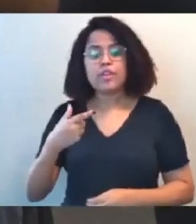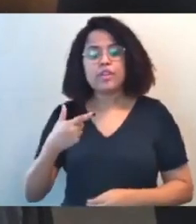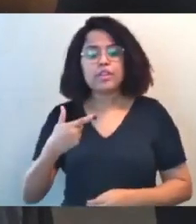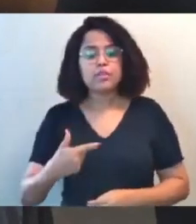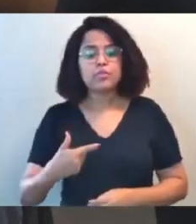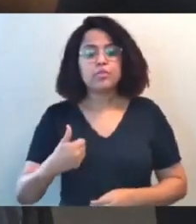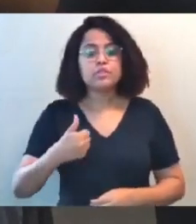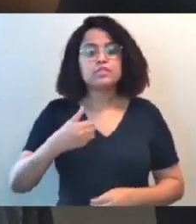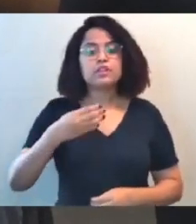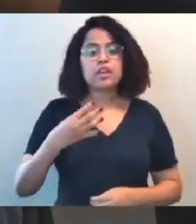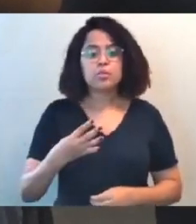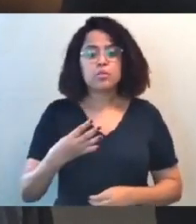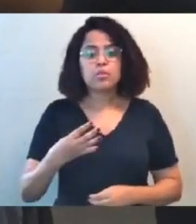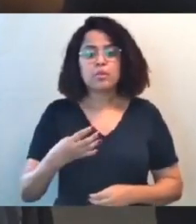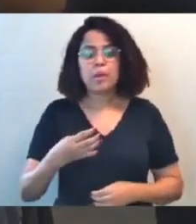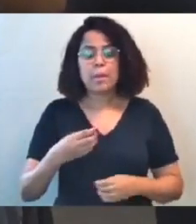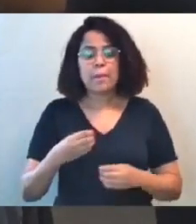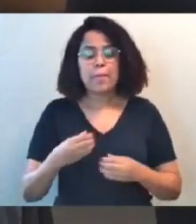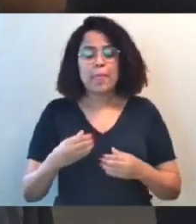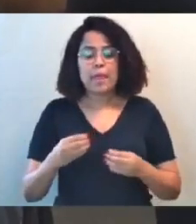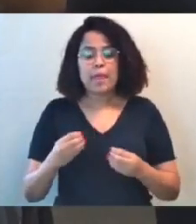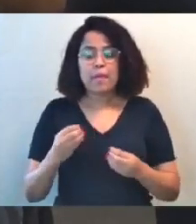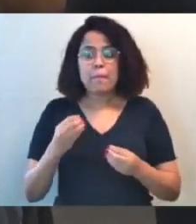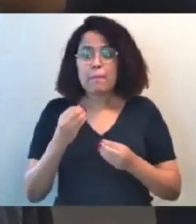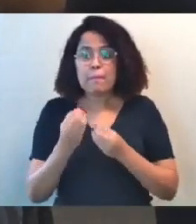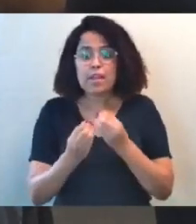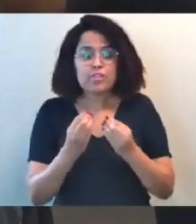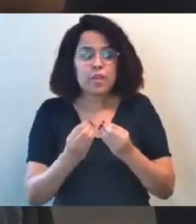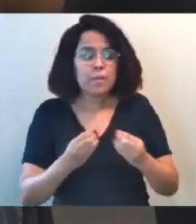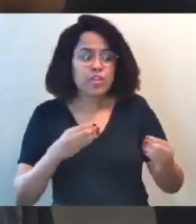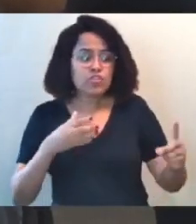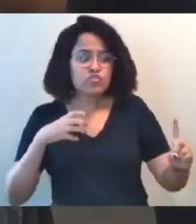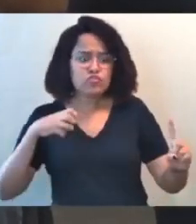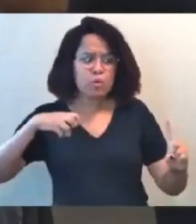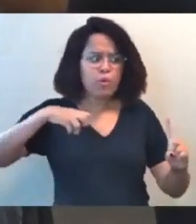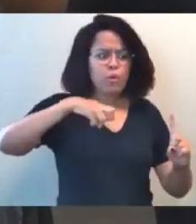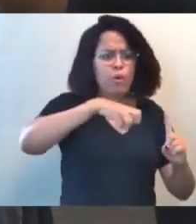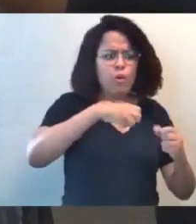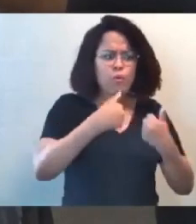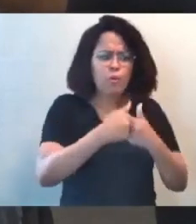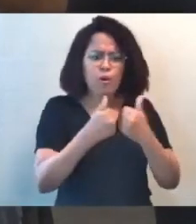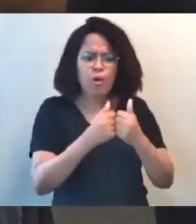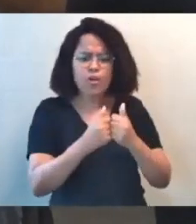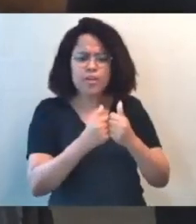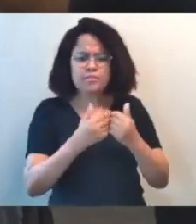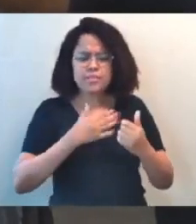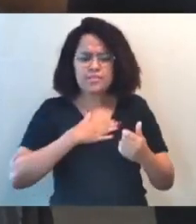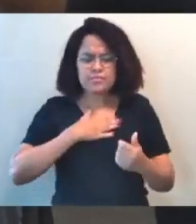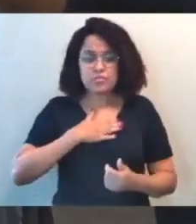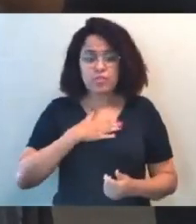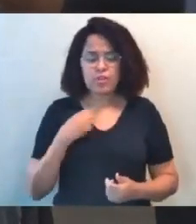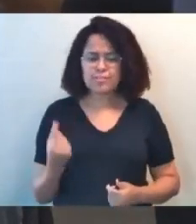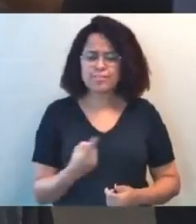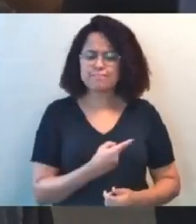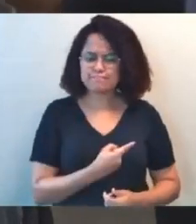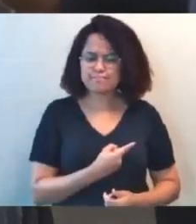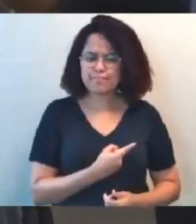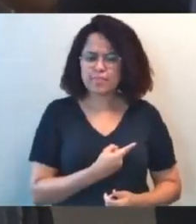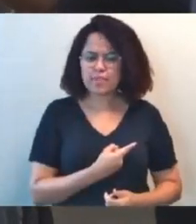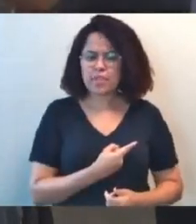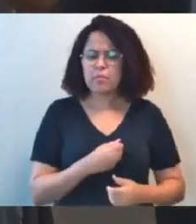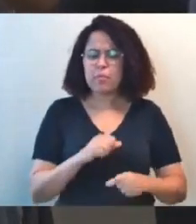gente, né, porque foi orientado para a empresa que não poderia parar e nem acionar o elevador para ser feita a